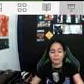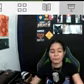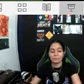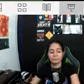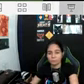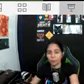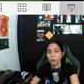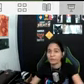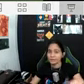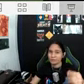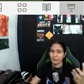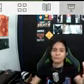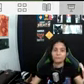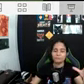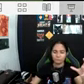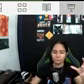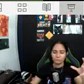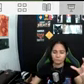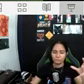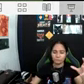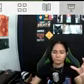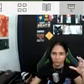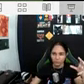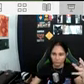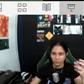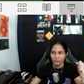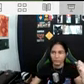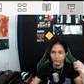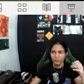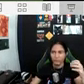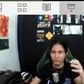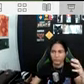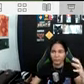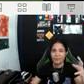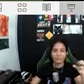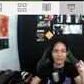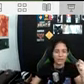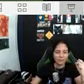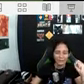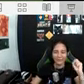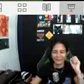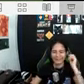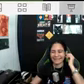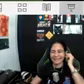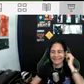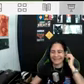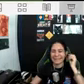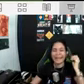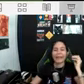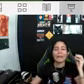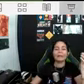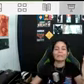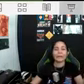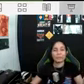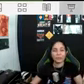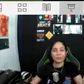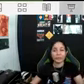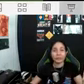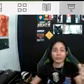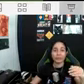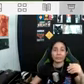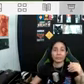isso? Pode ser, no sentido mais, mais micro, vamos dizer assim,